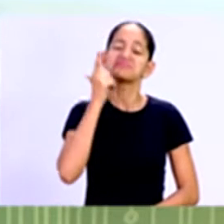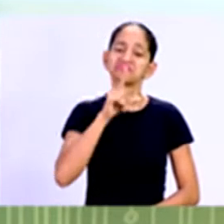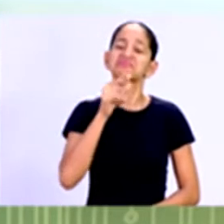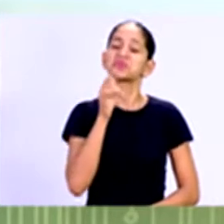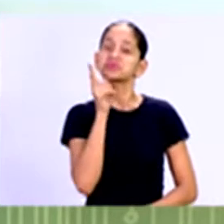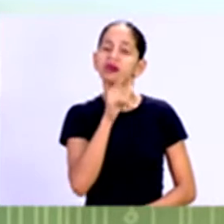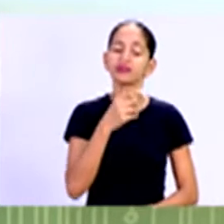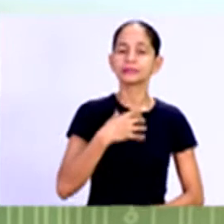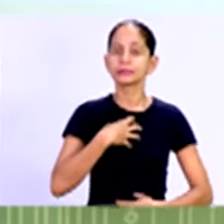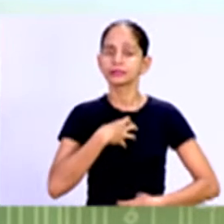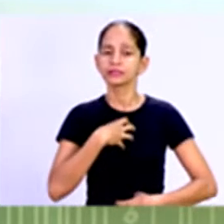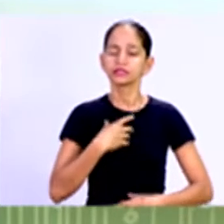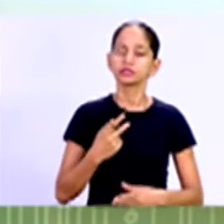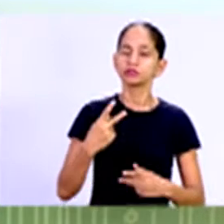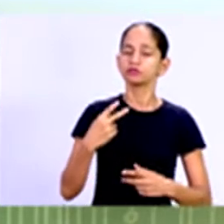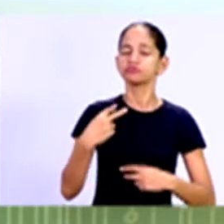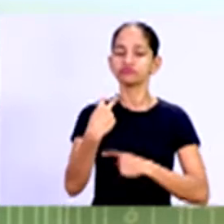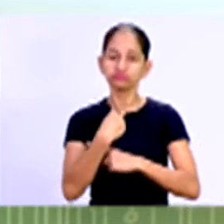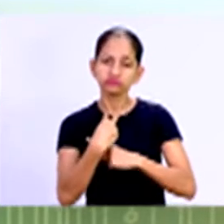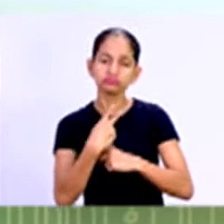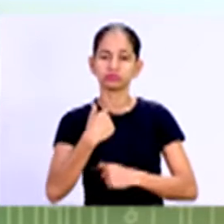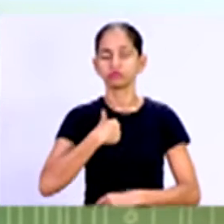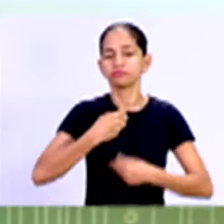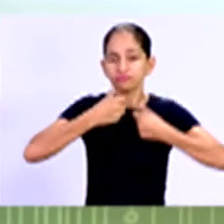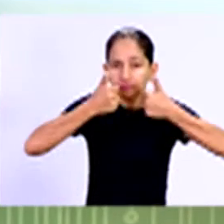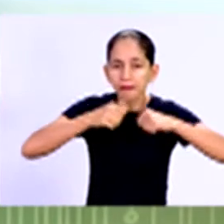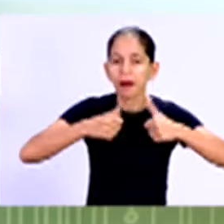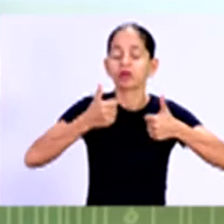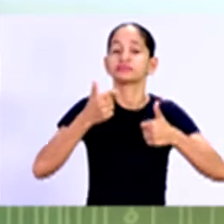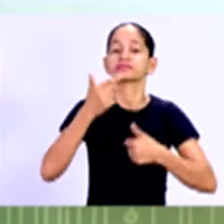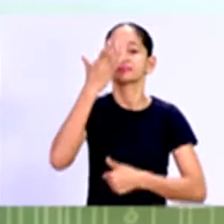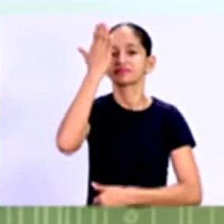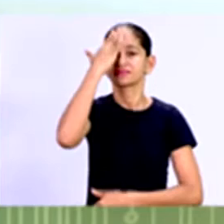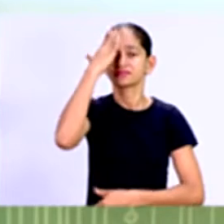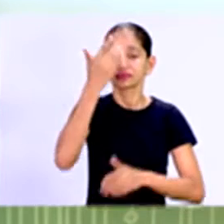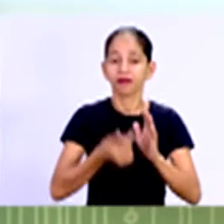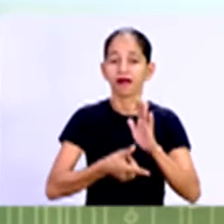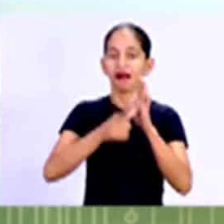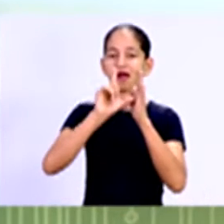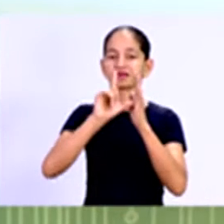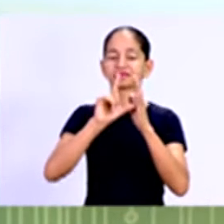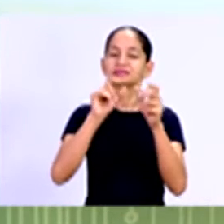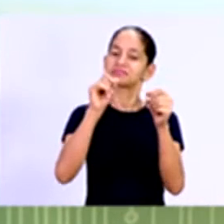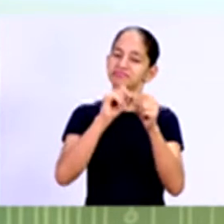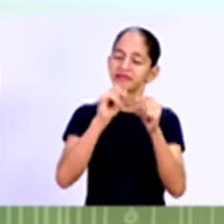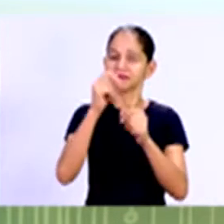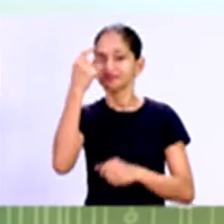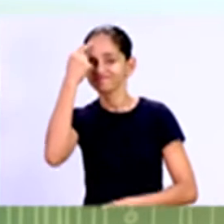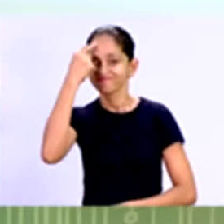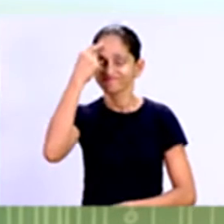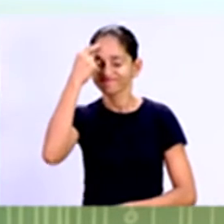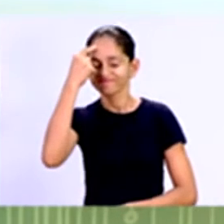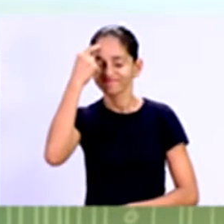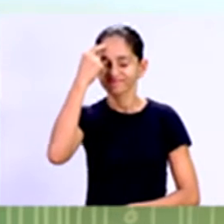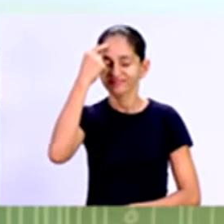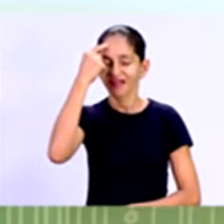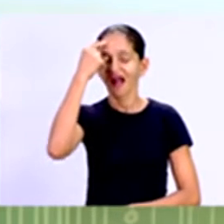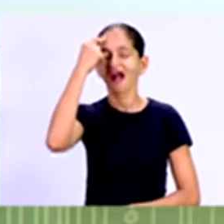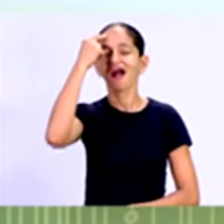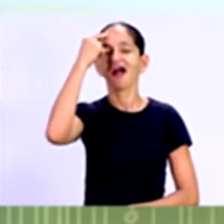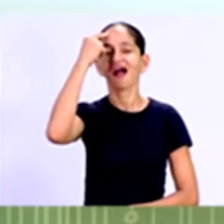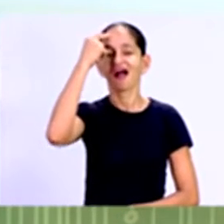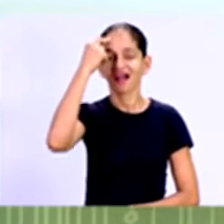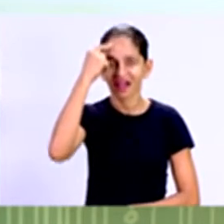as nossas ações, mesmo antes de fazê-las, né, nós podemos pensar sobre elas